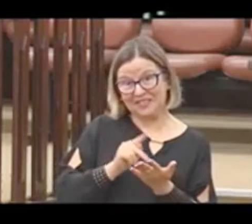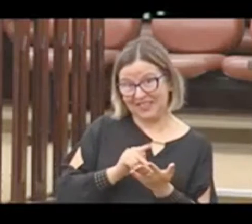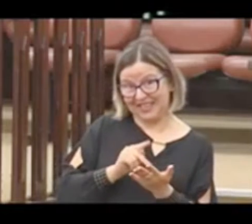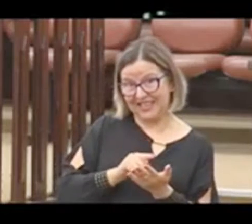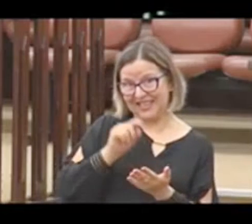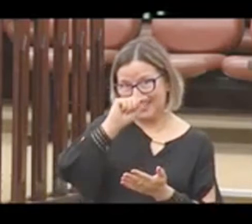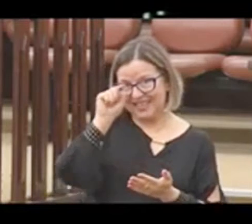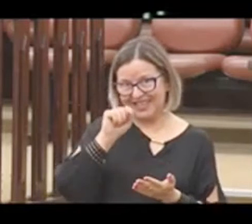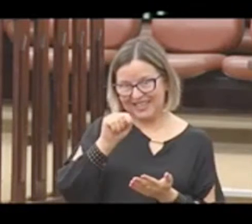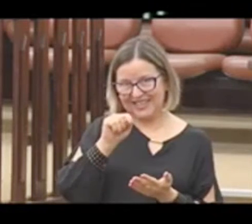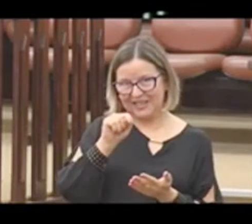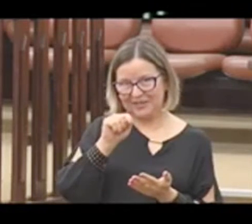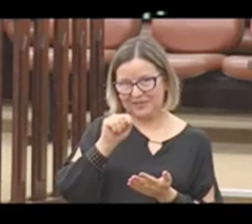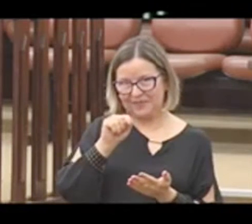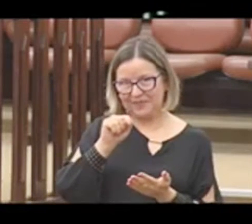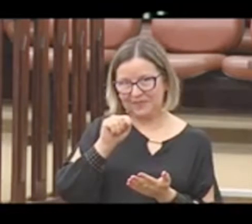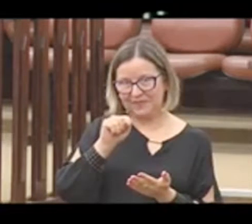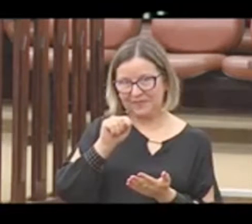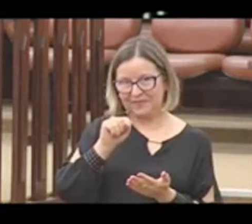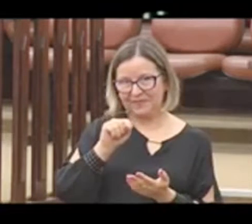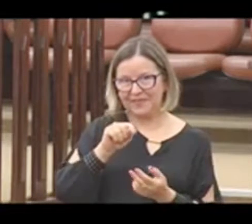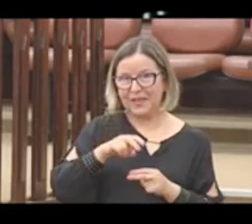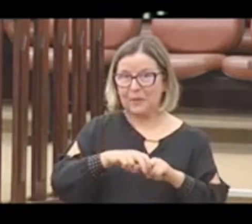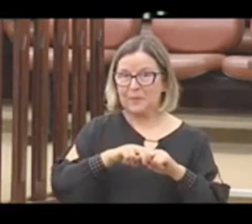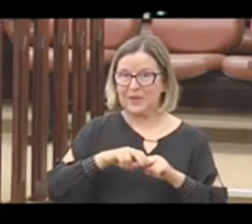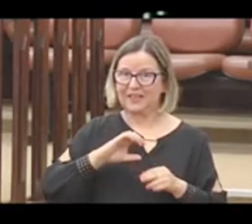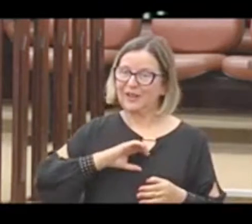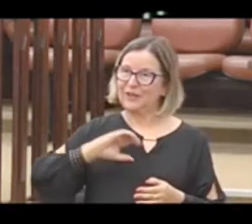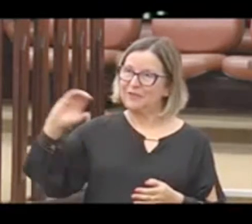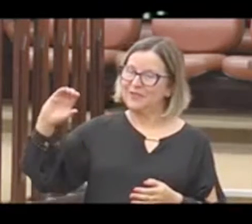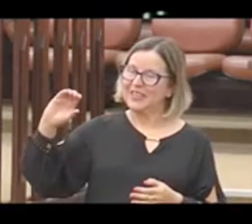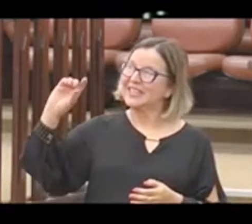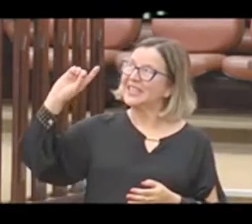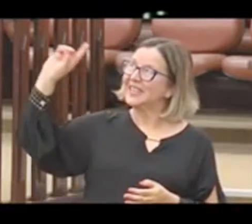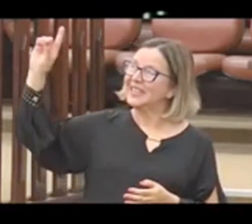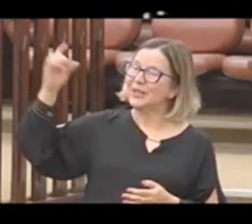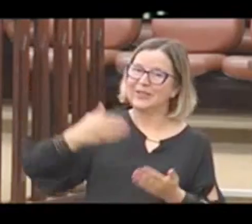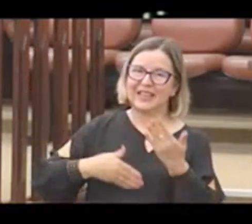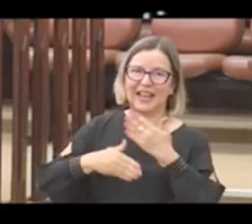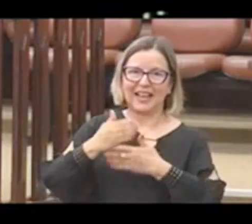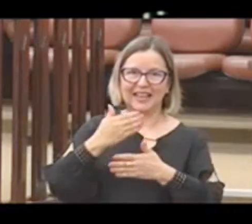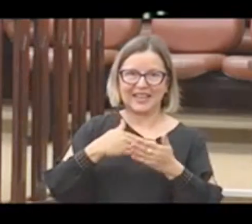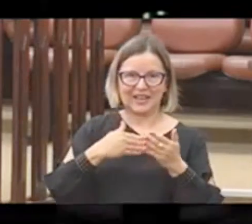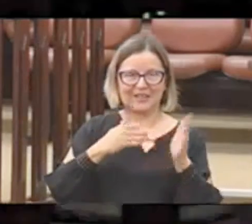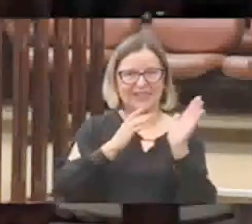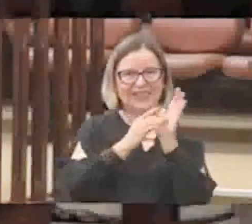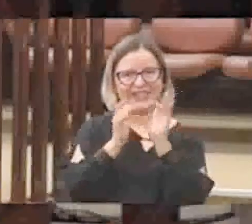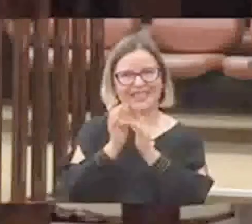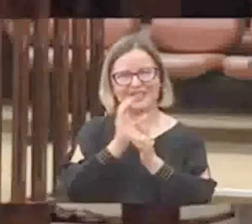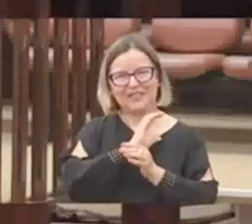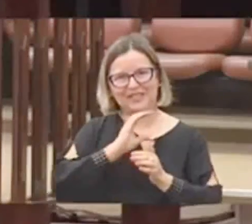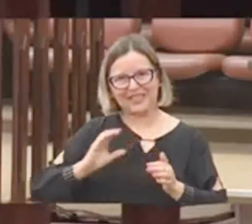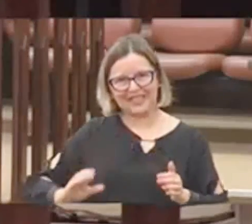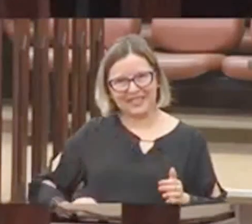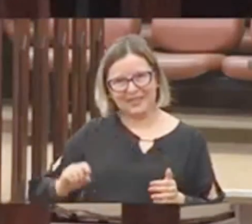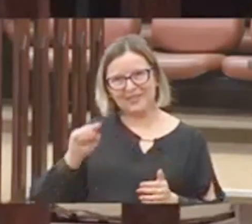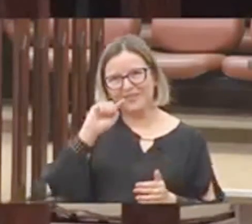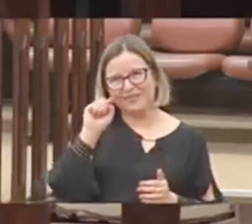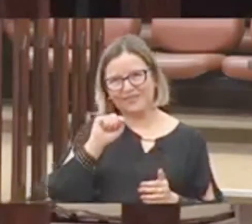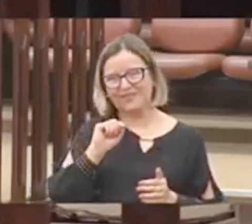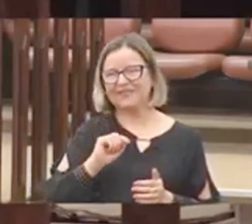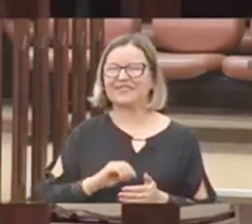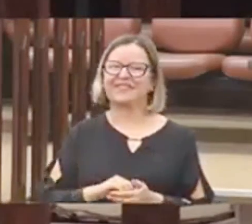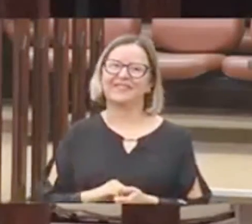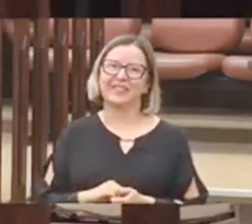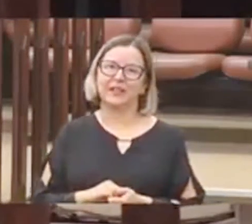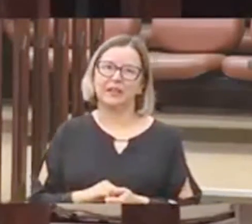fruto da confiança que nós temos em Deus mediante Jesus Cristo? Eu não estou dizendo ausência de preocupação, porque todos